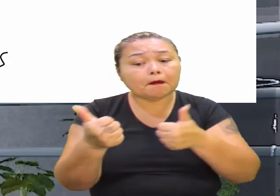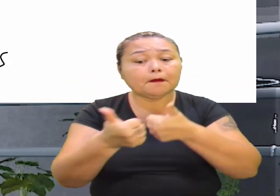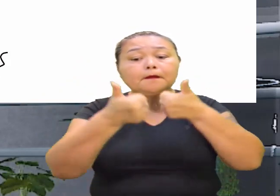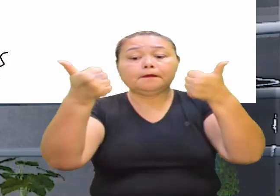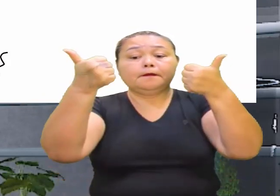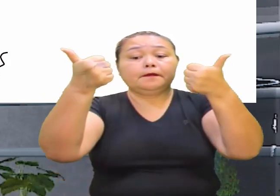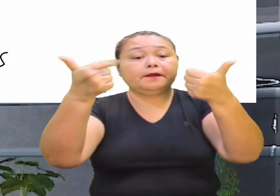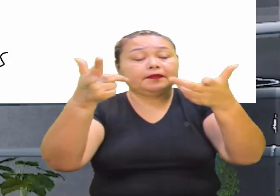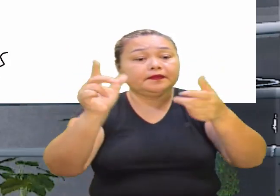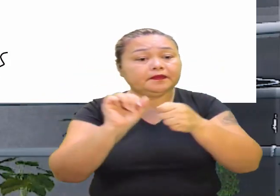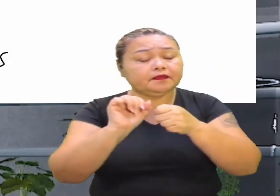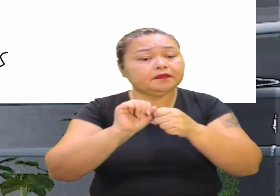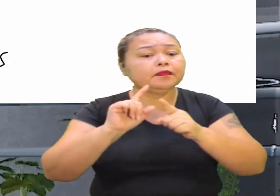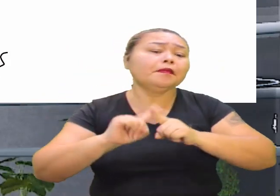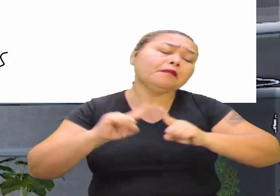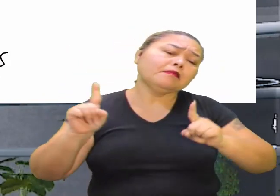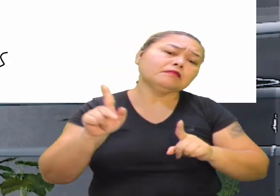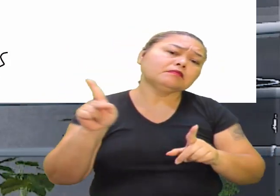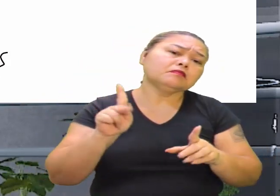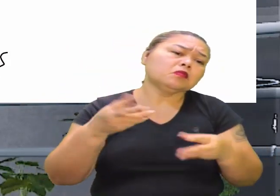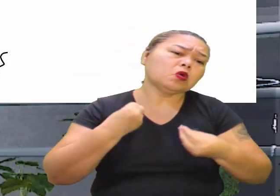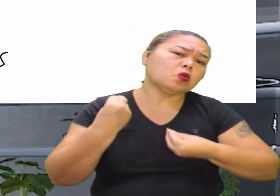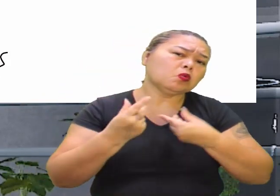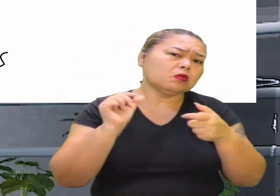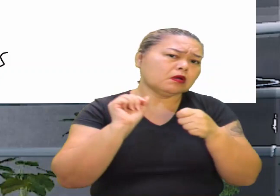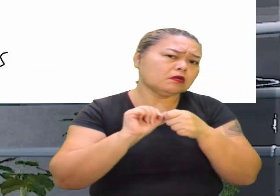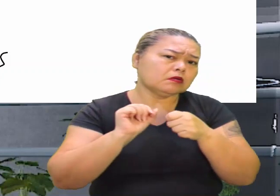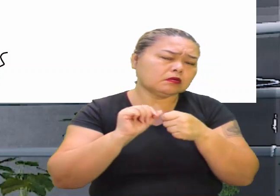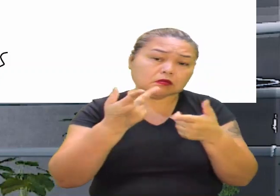isso. Mas, professor, como o senhor falou